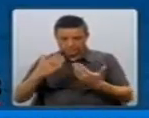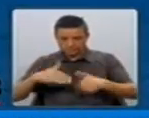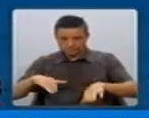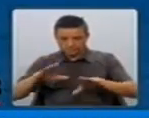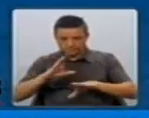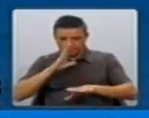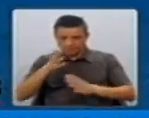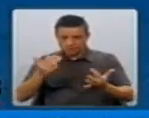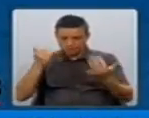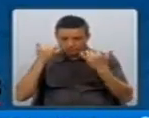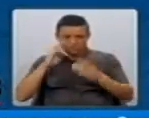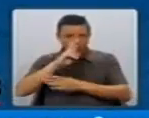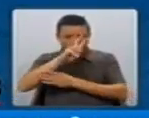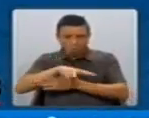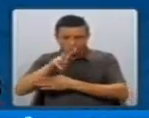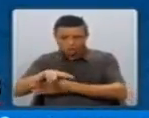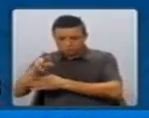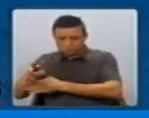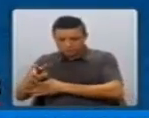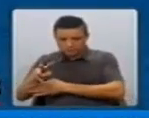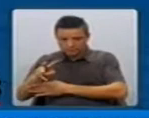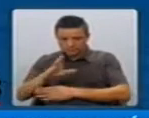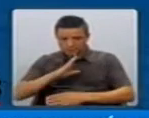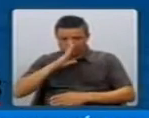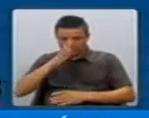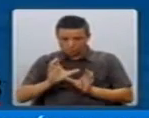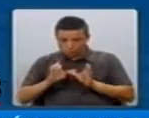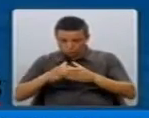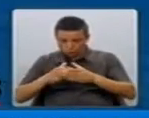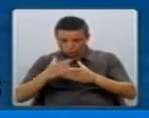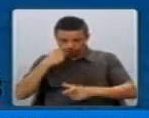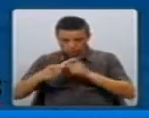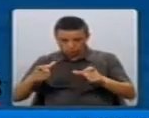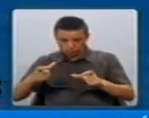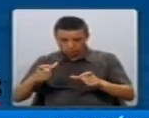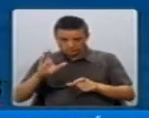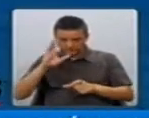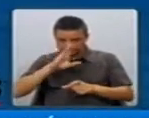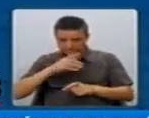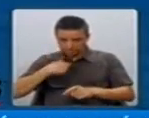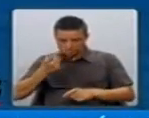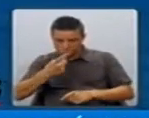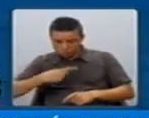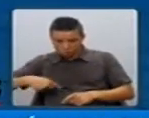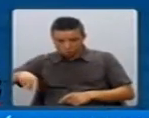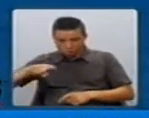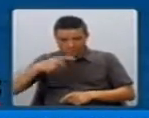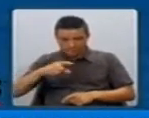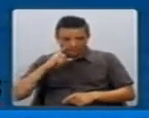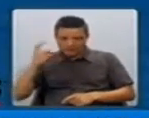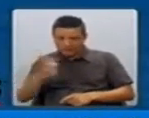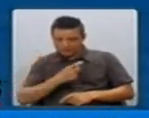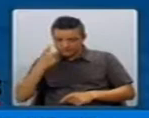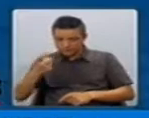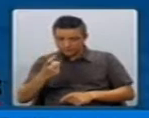com os dados observacionais. E, portanto, o que diz este grupo de astrónomos é que, se calhar, nós vamos ter mesmo que rever não só